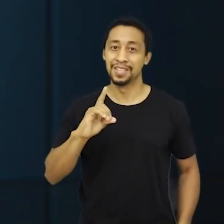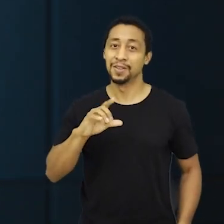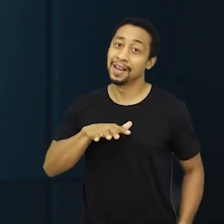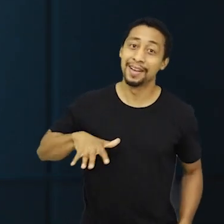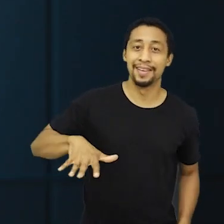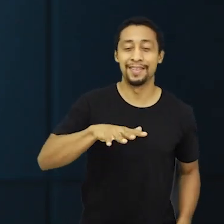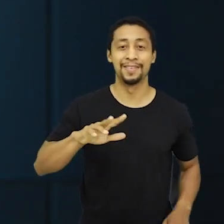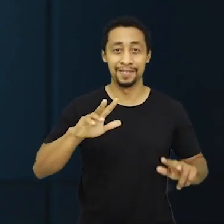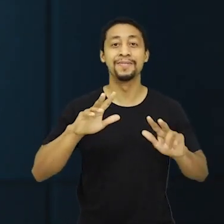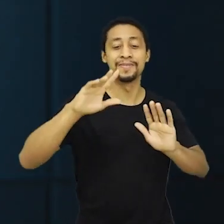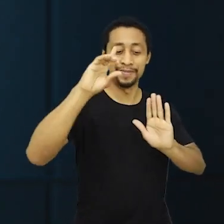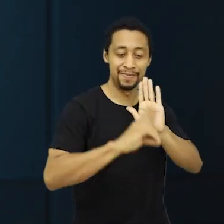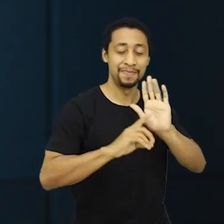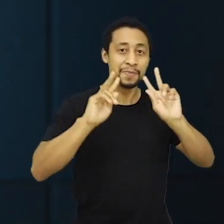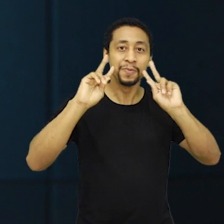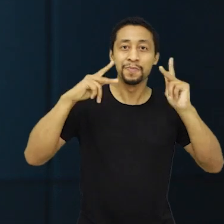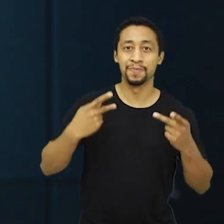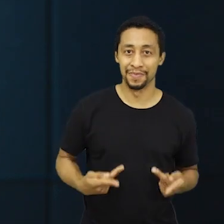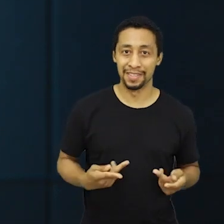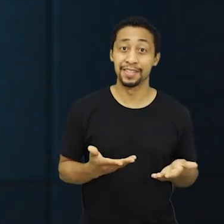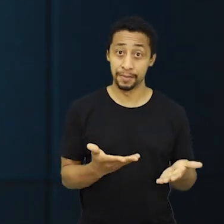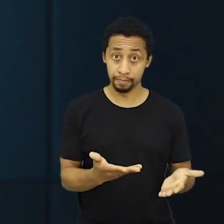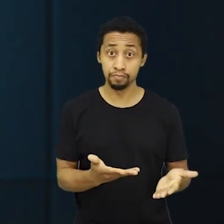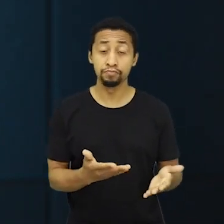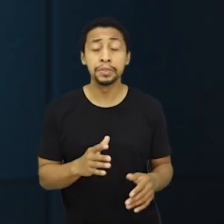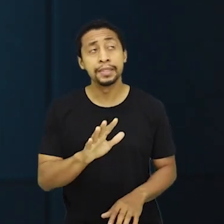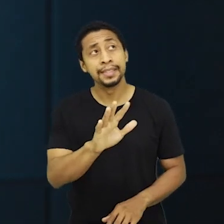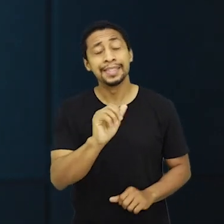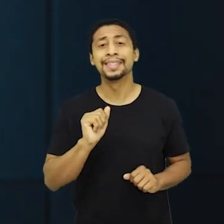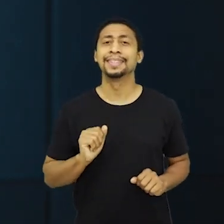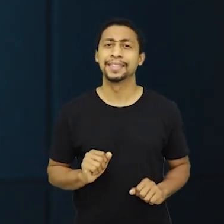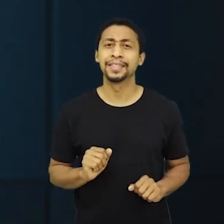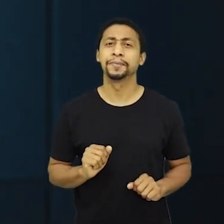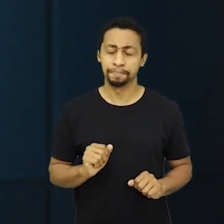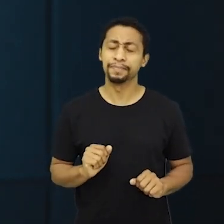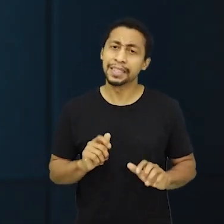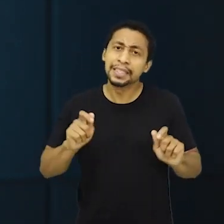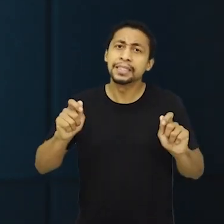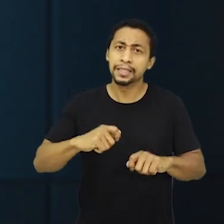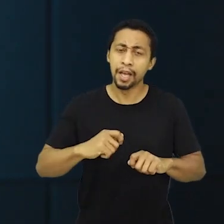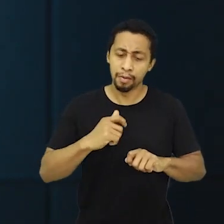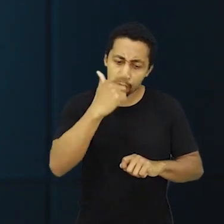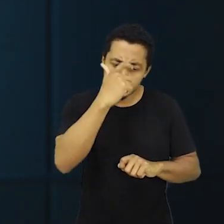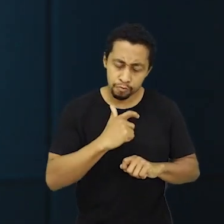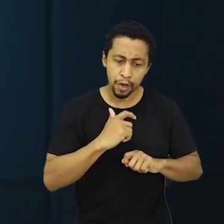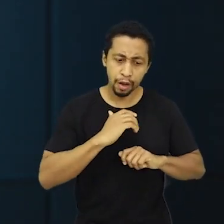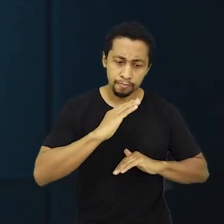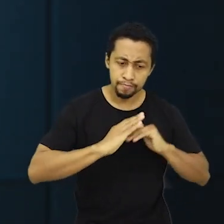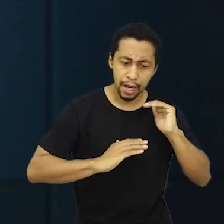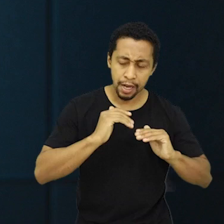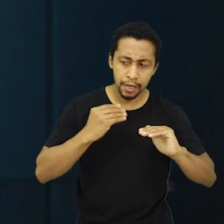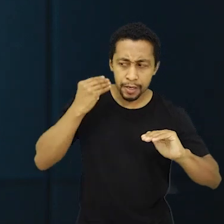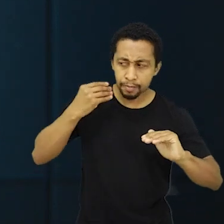que eu, então, tenho ali também uma possibilidade de colocar em prática grande parte da minha